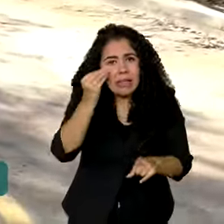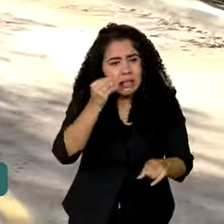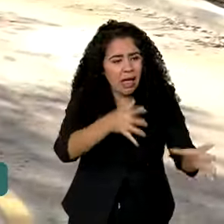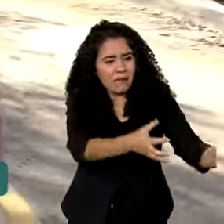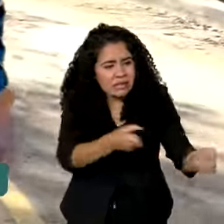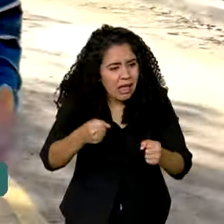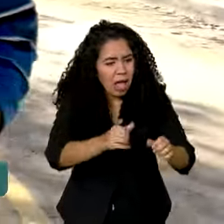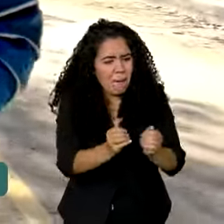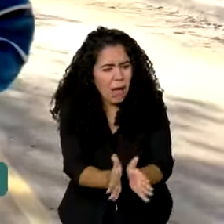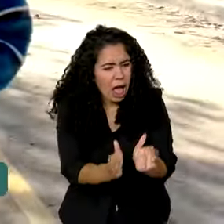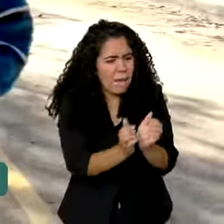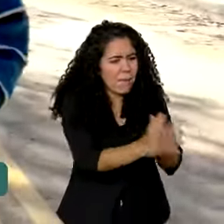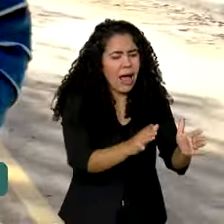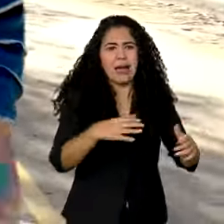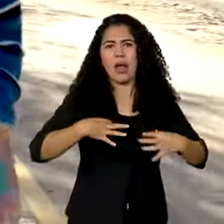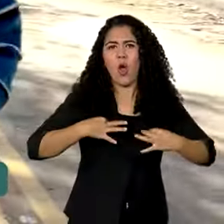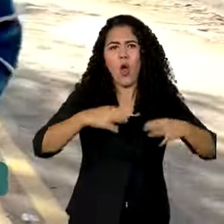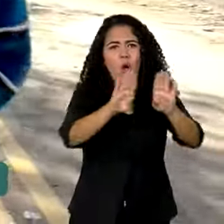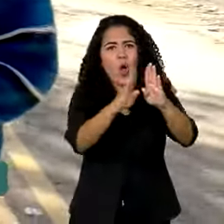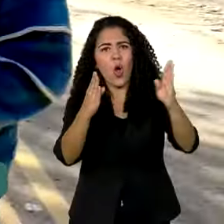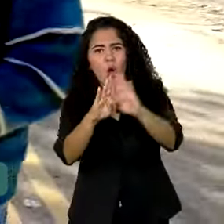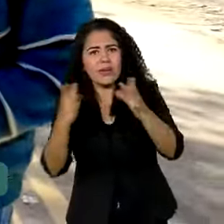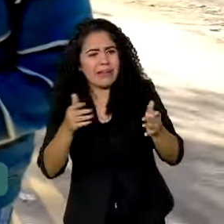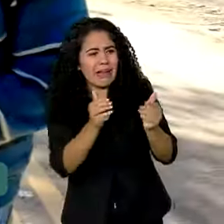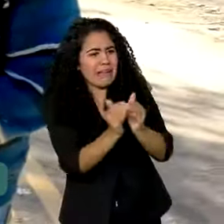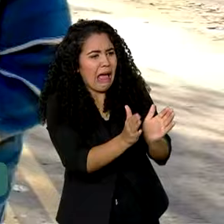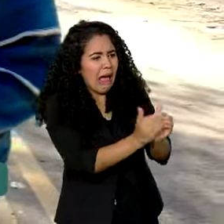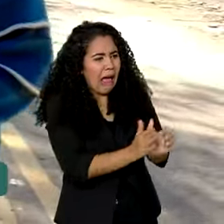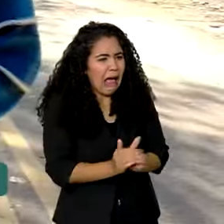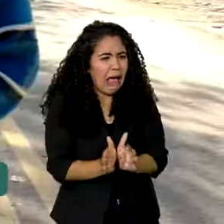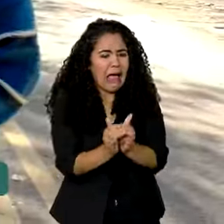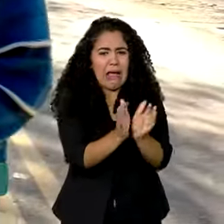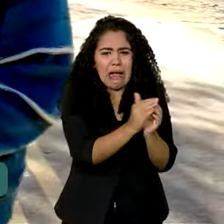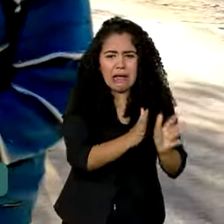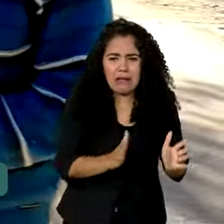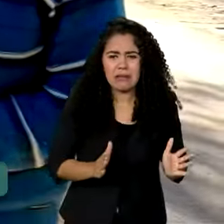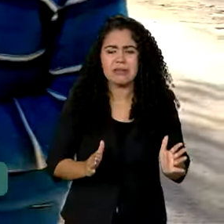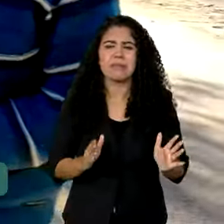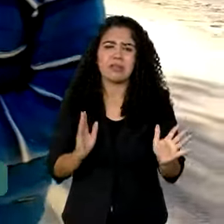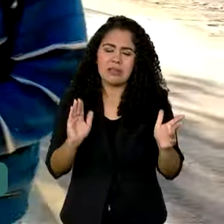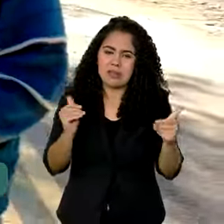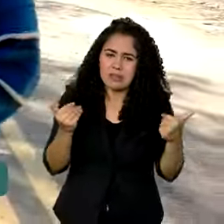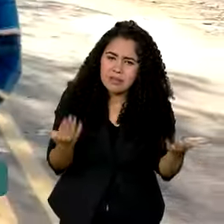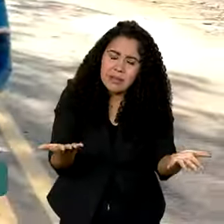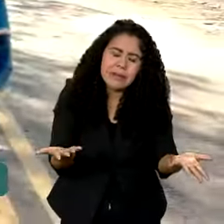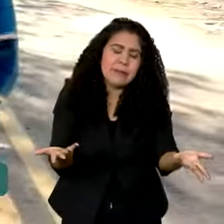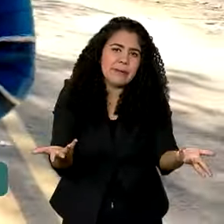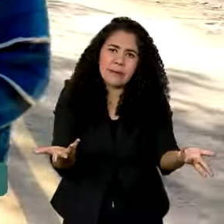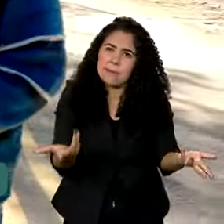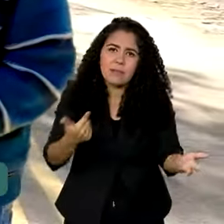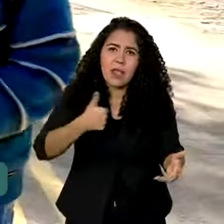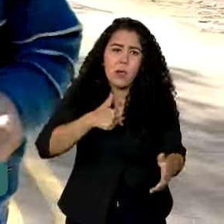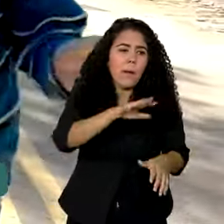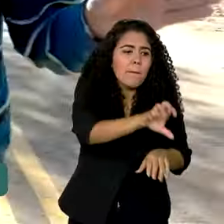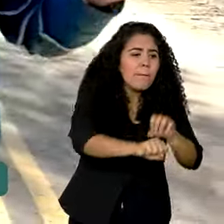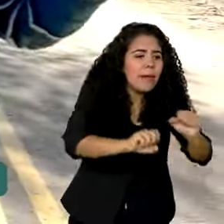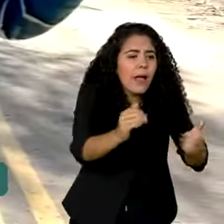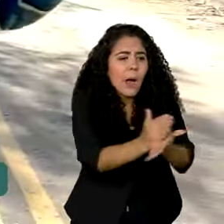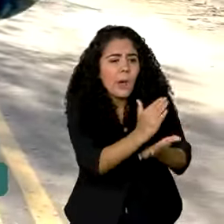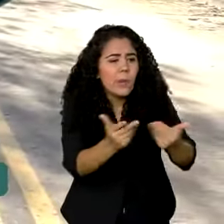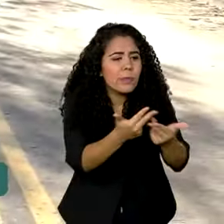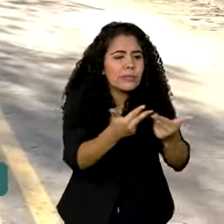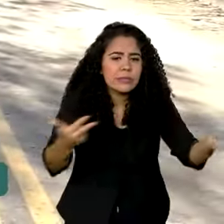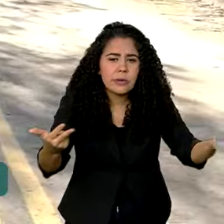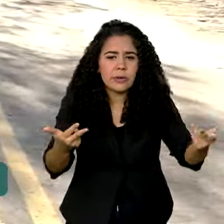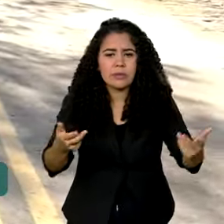quebrava tudo, se é, guarda-roupas, as coisas, aí quebrava tudo, né? Então, eu peguei o que deu para pegar, eu levei aqui,